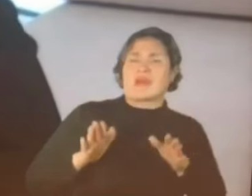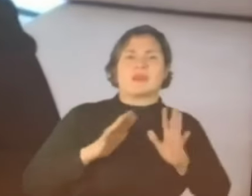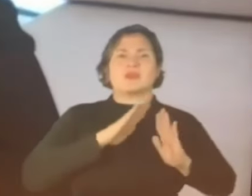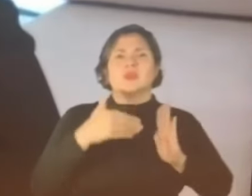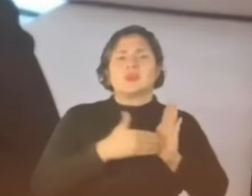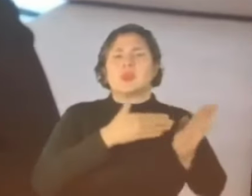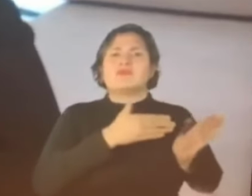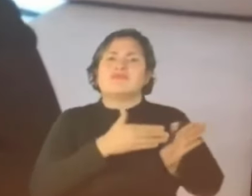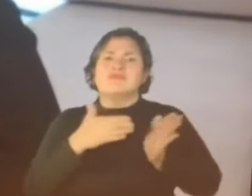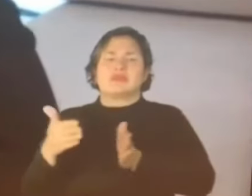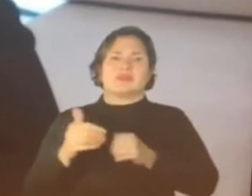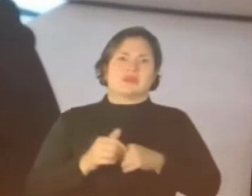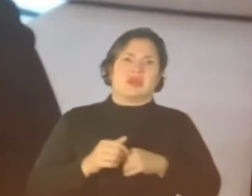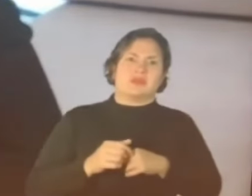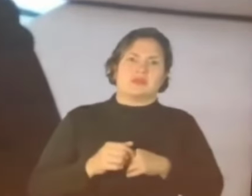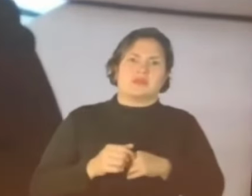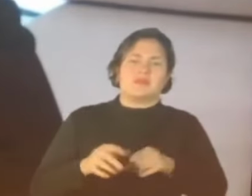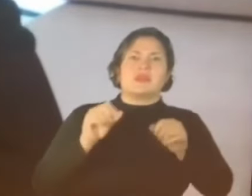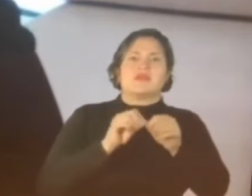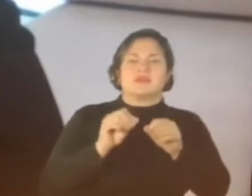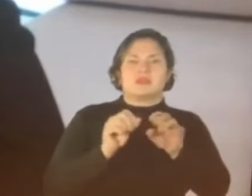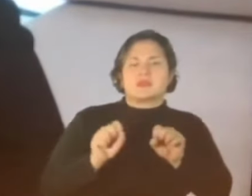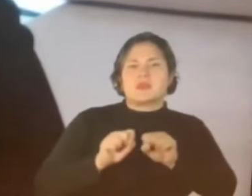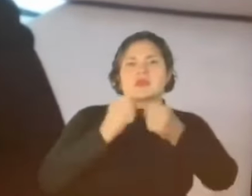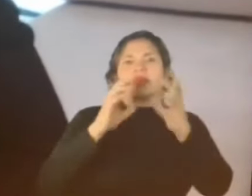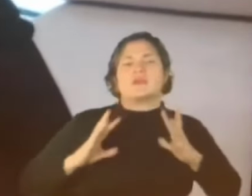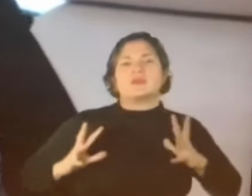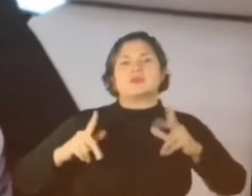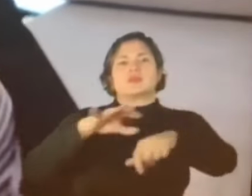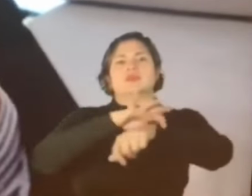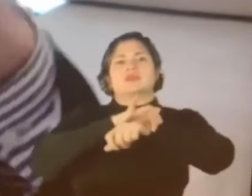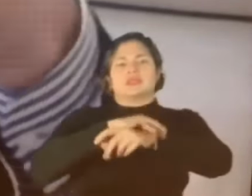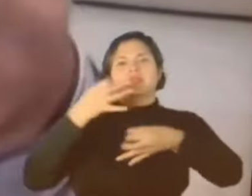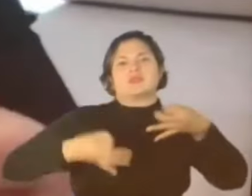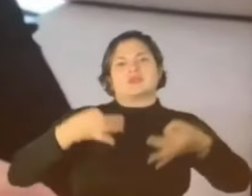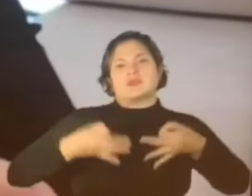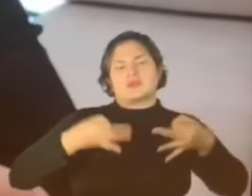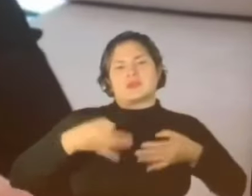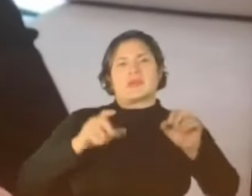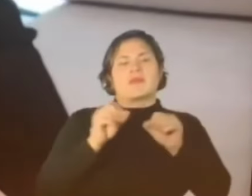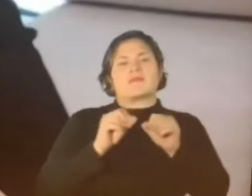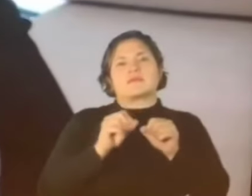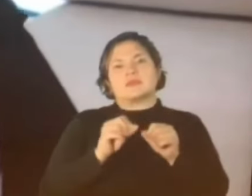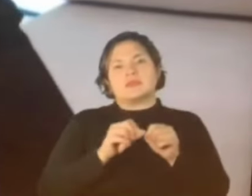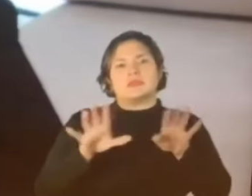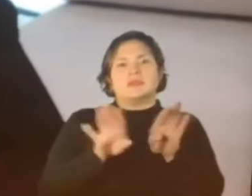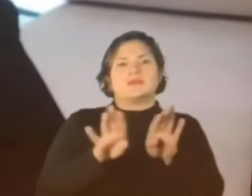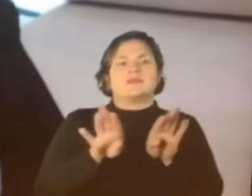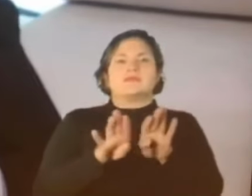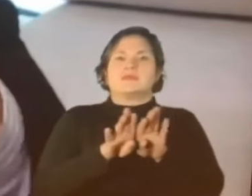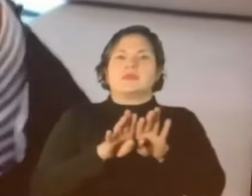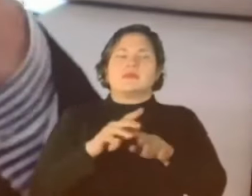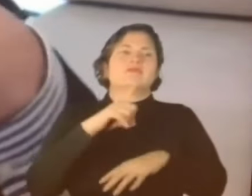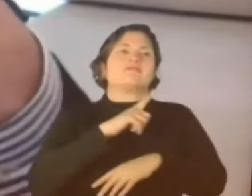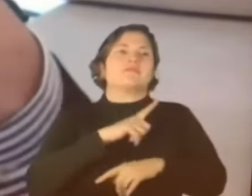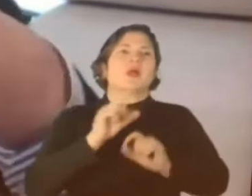eleitoral indefinidamente, quebrando a segurança jurídica. Essa impreclusividade, ela gera também